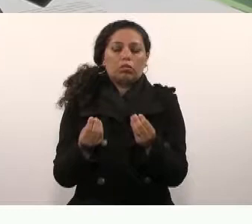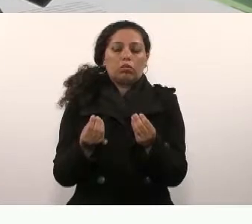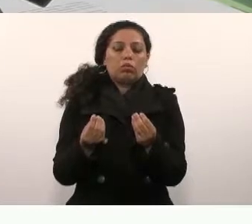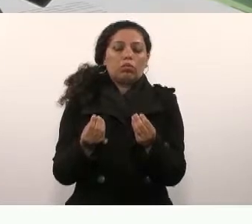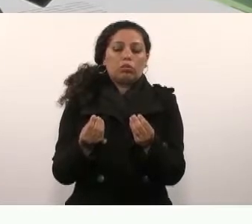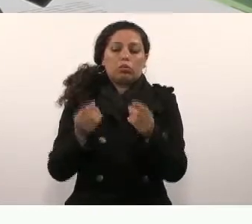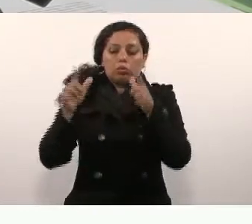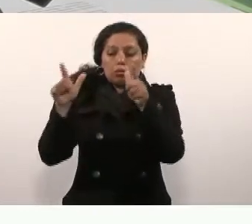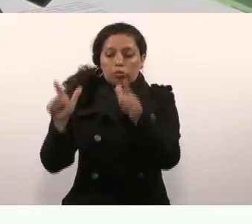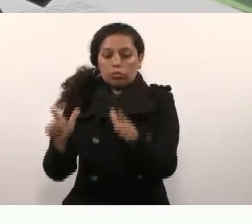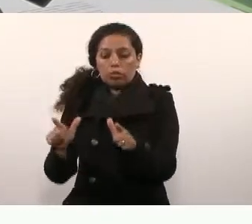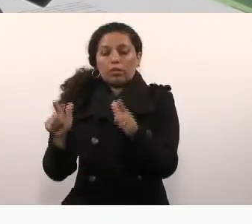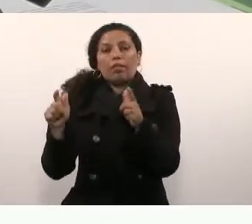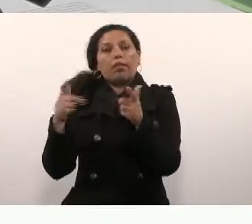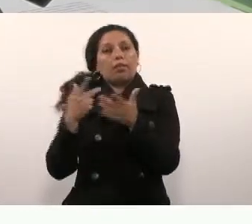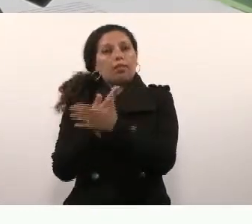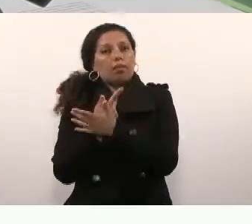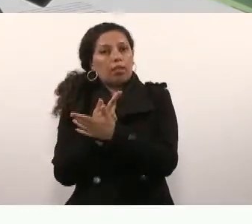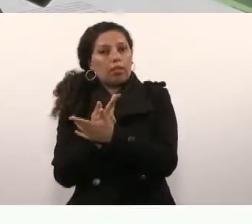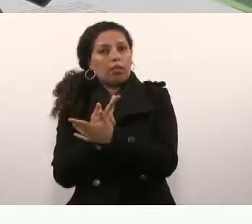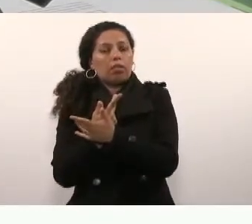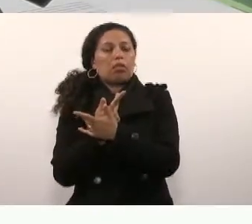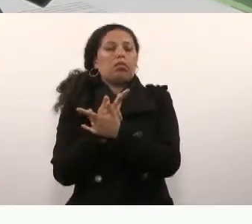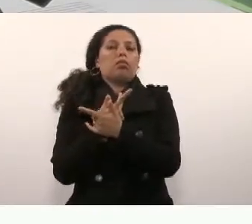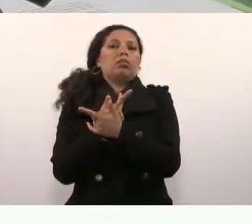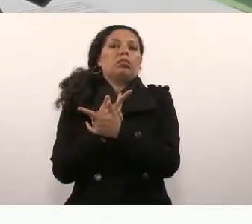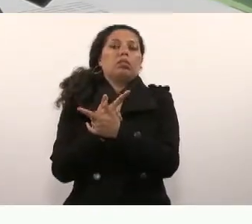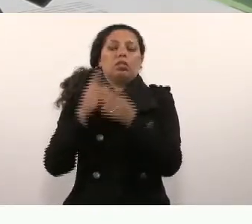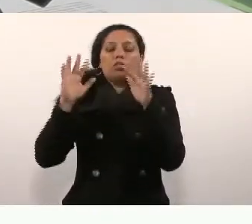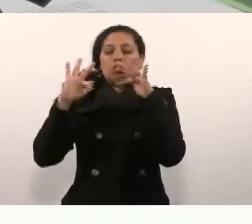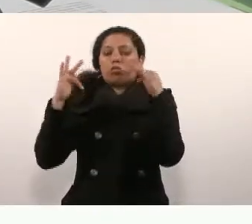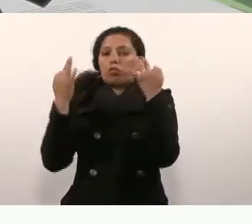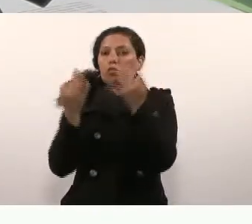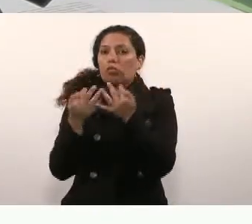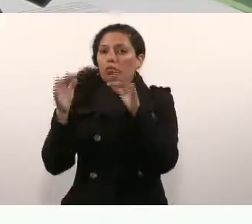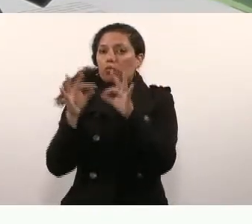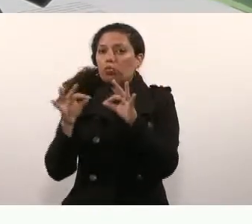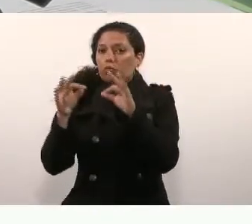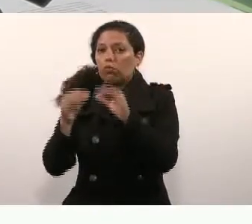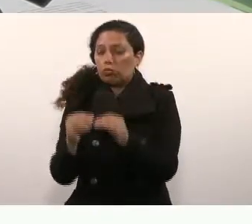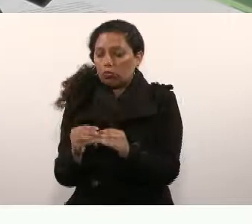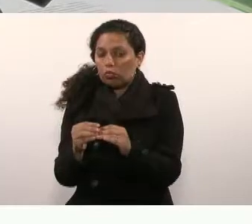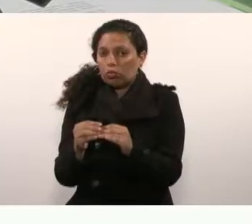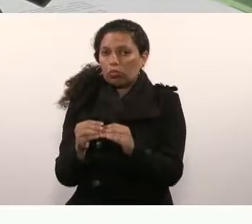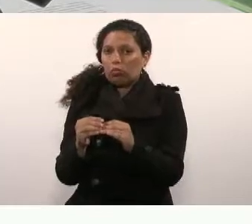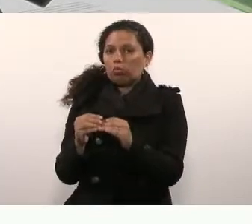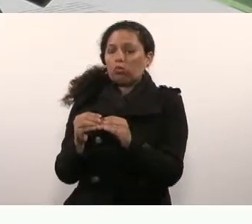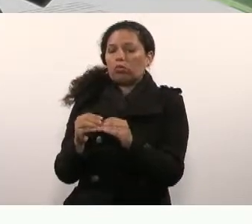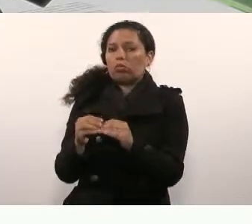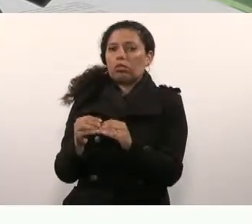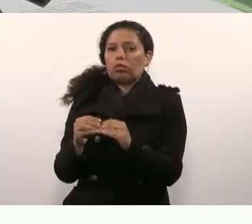como a área em que eles seriam reassentados. Passaram a ser objeto de ações de